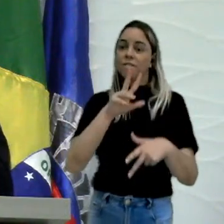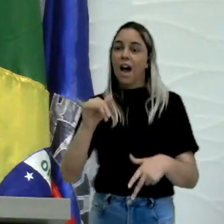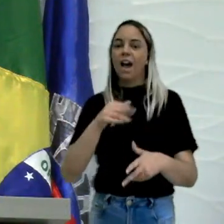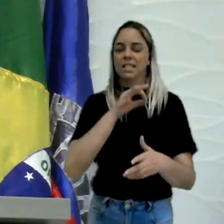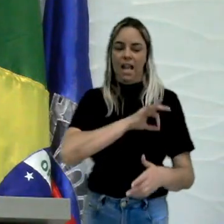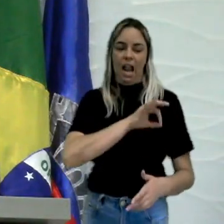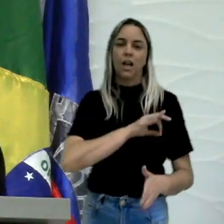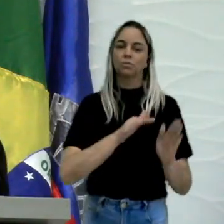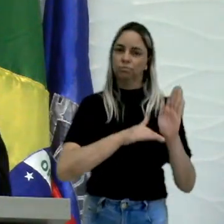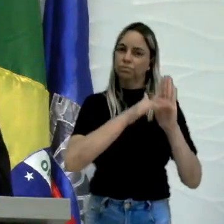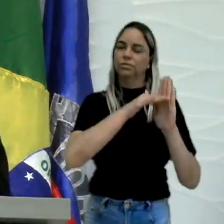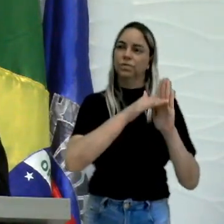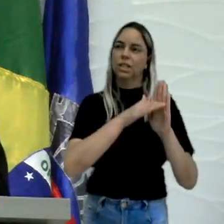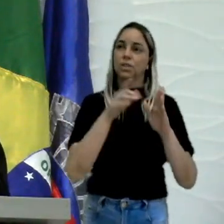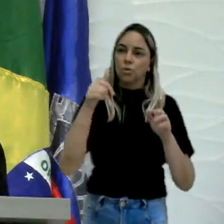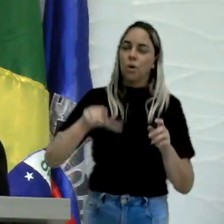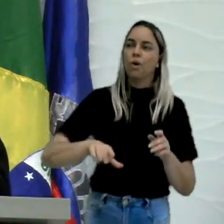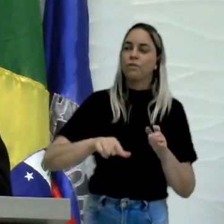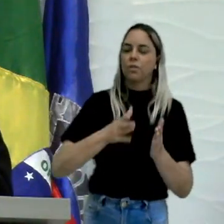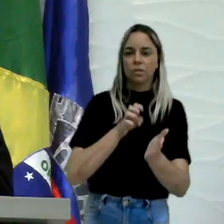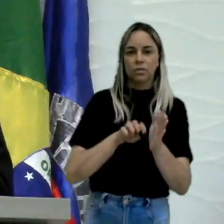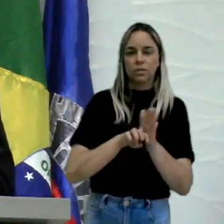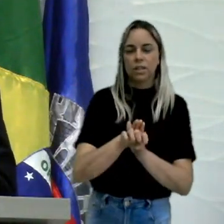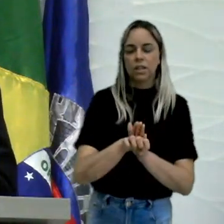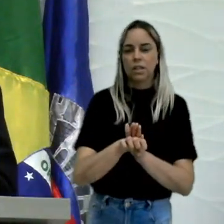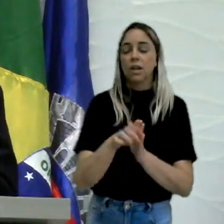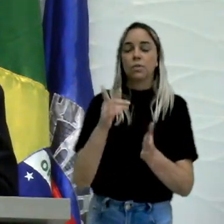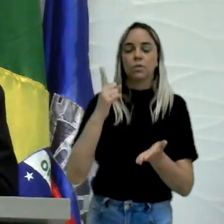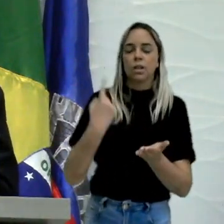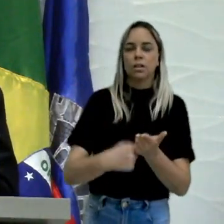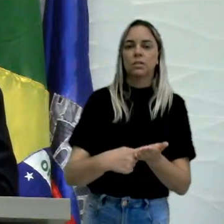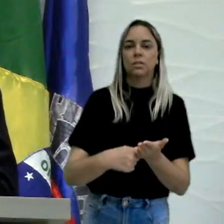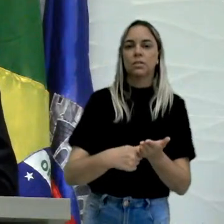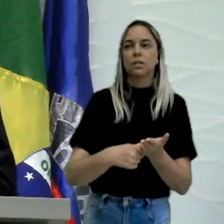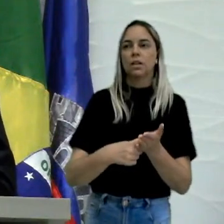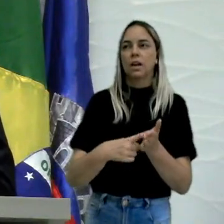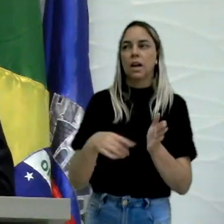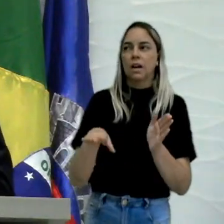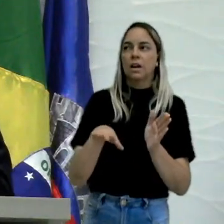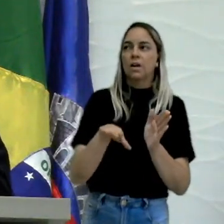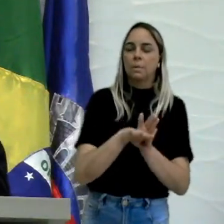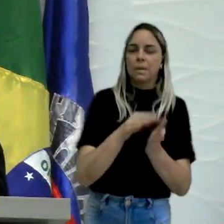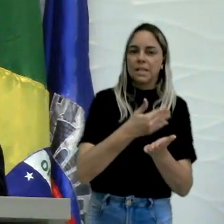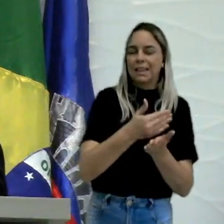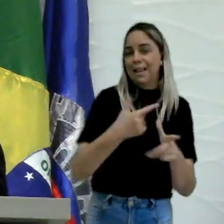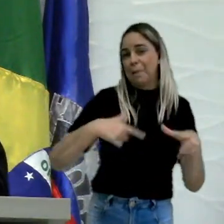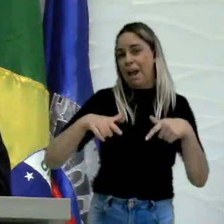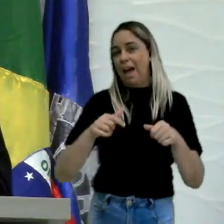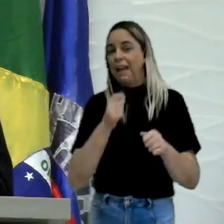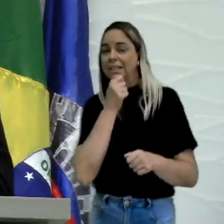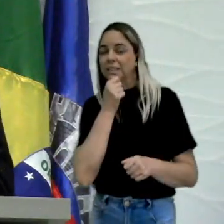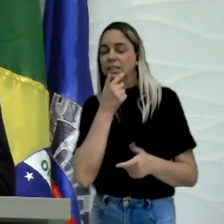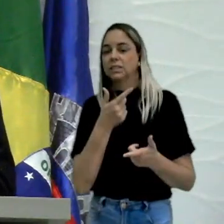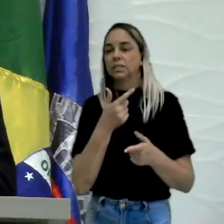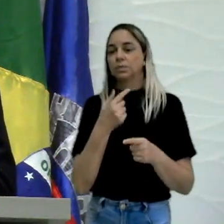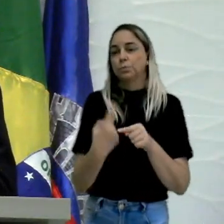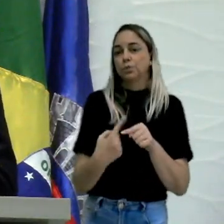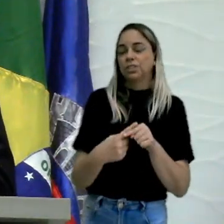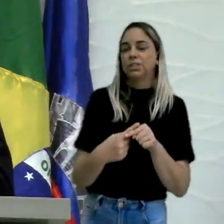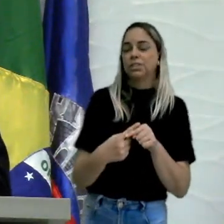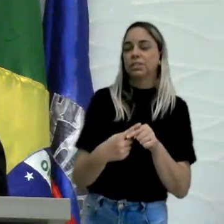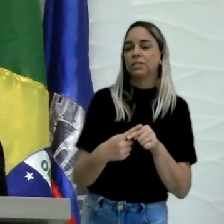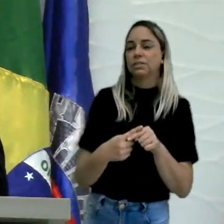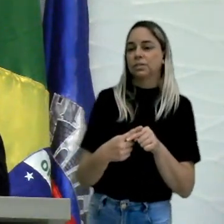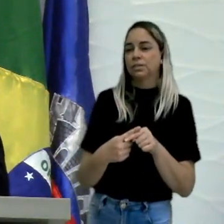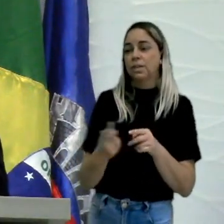retroativo. E mais uma vez, os contratados não entraram, porque qualquer contratado que entrasse na justiça para receber o seu retroativo